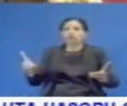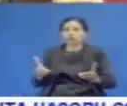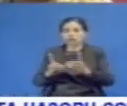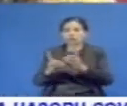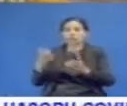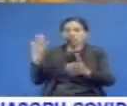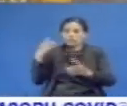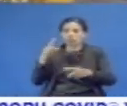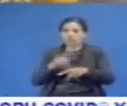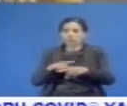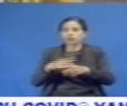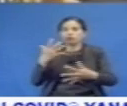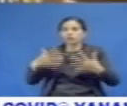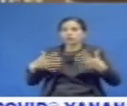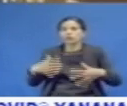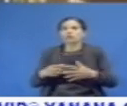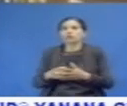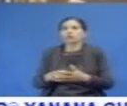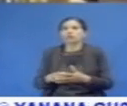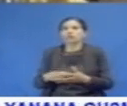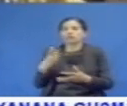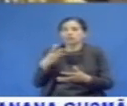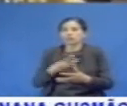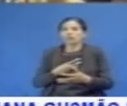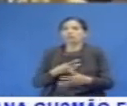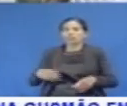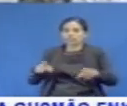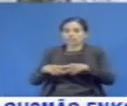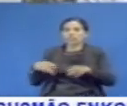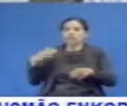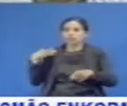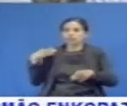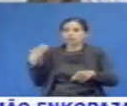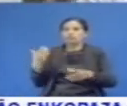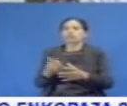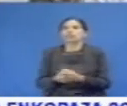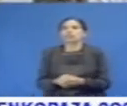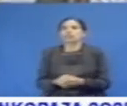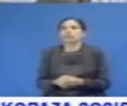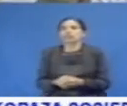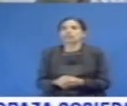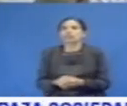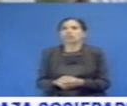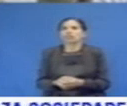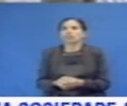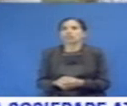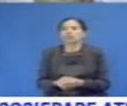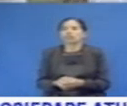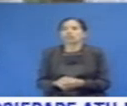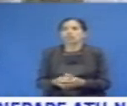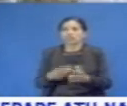afano a minha juventude e minha espírito nacionalismo e patriotismo. A tudo não é a minha